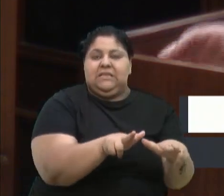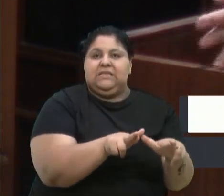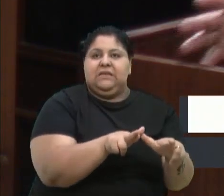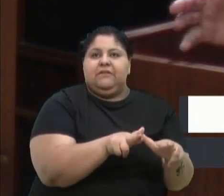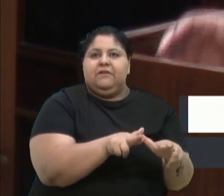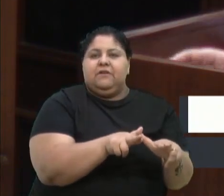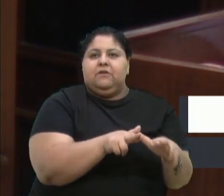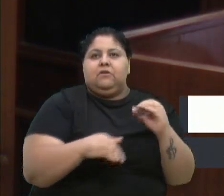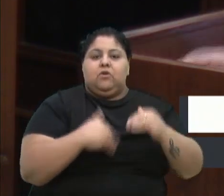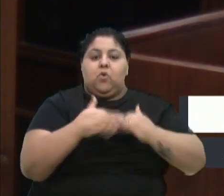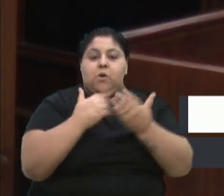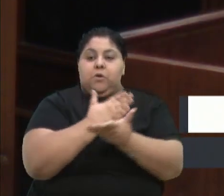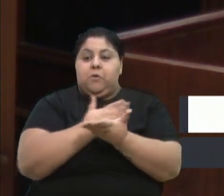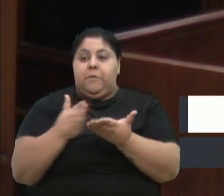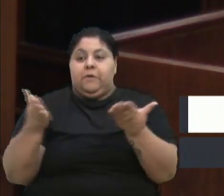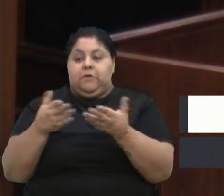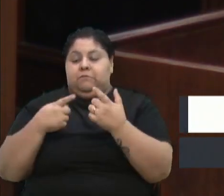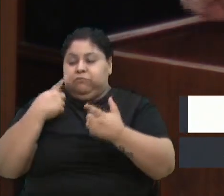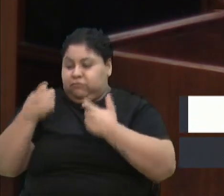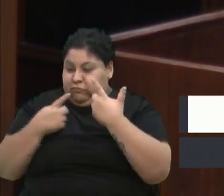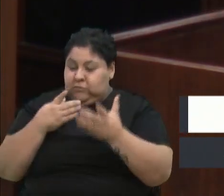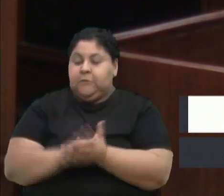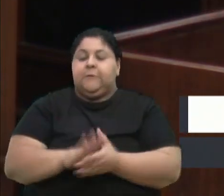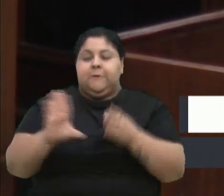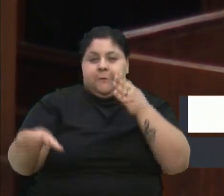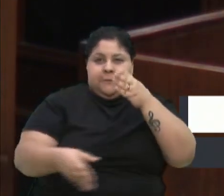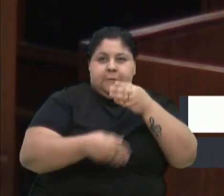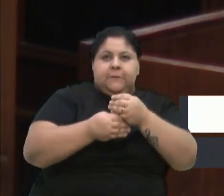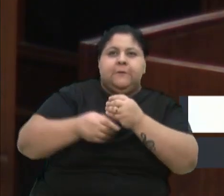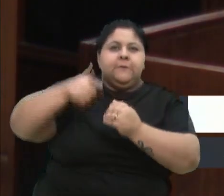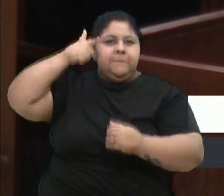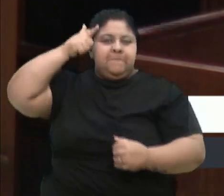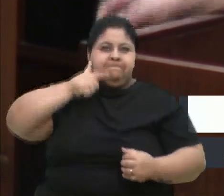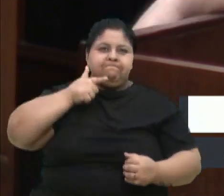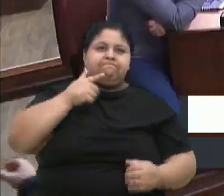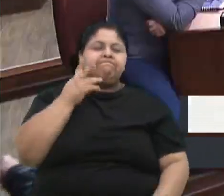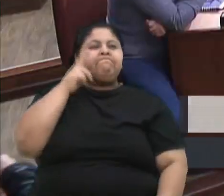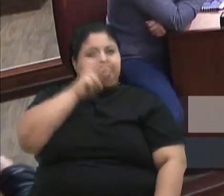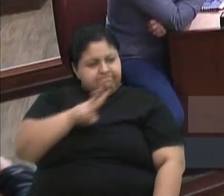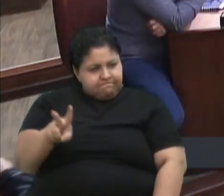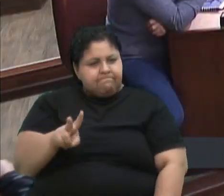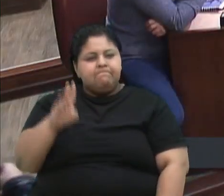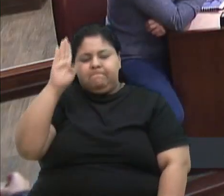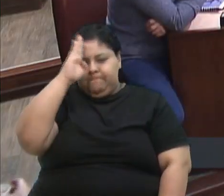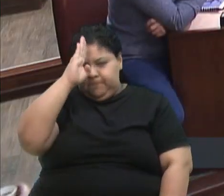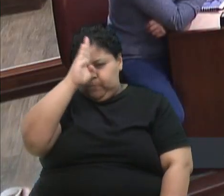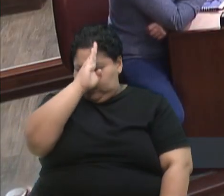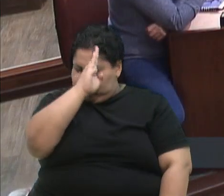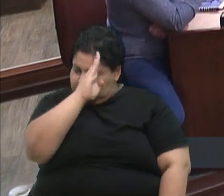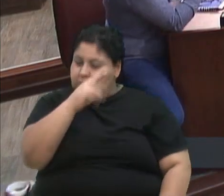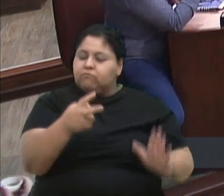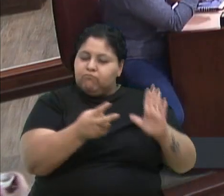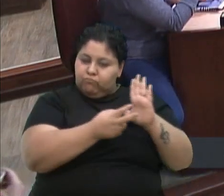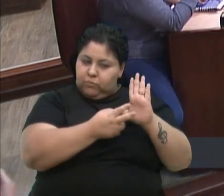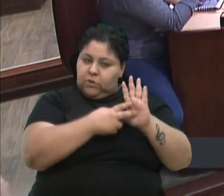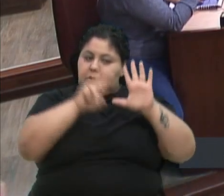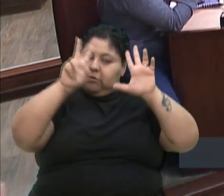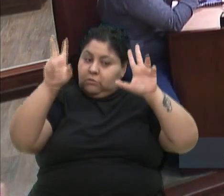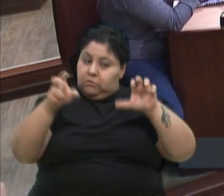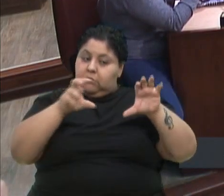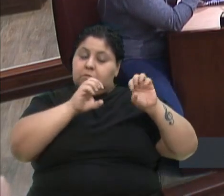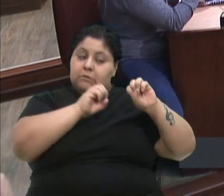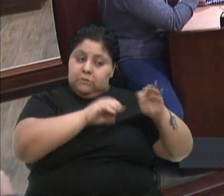ia sair, que dependia de uma ata, que a gente sabe que infelizmente essa porcaria dessas